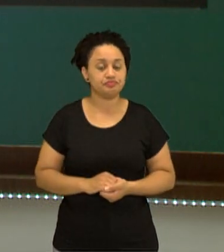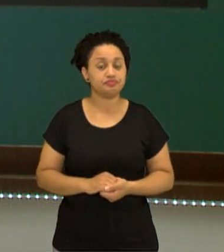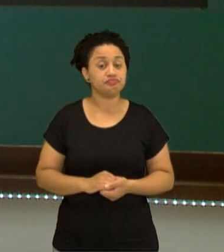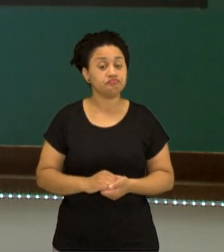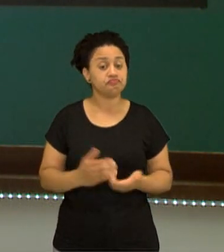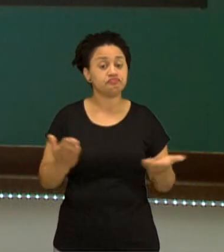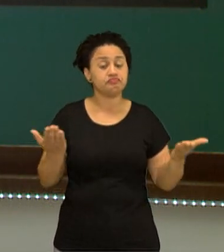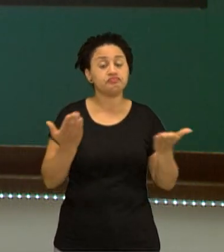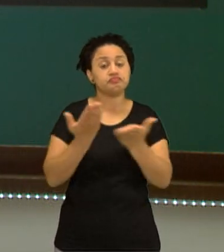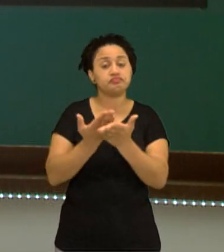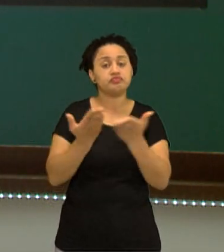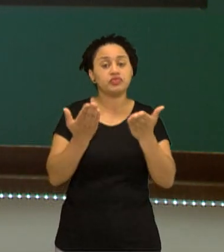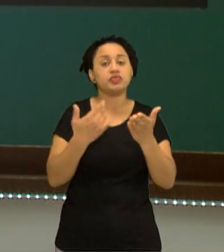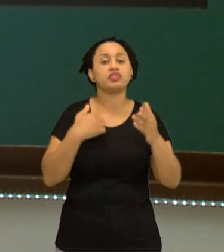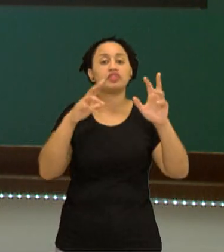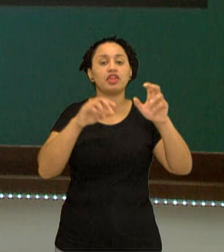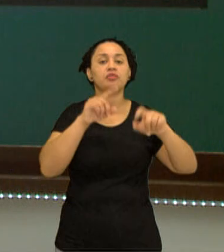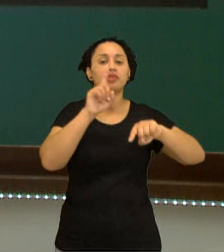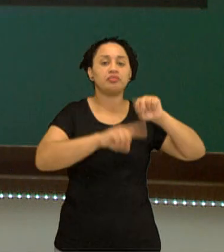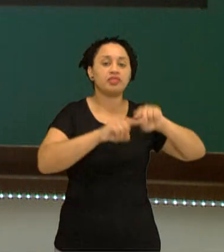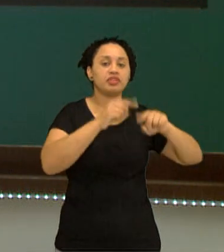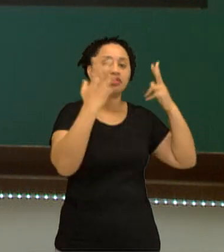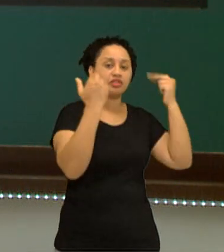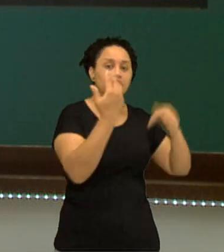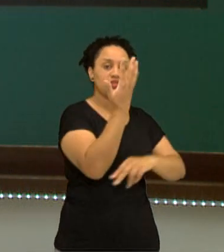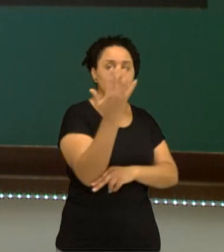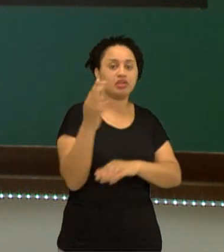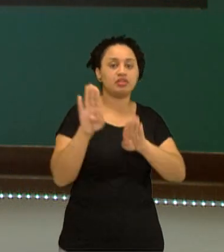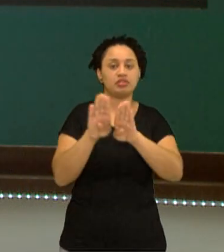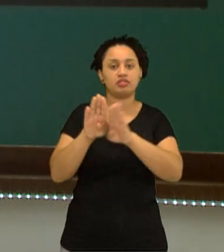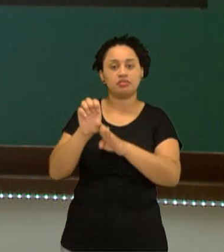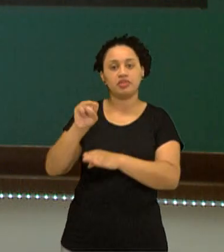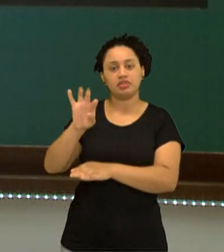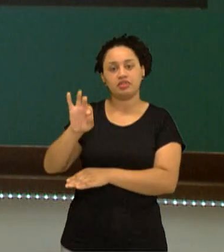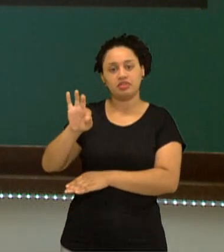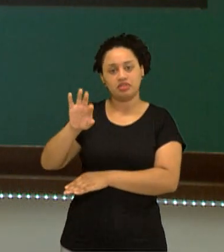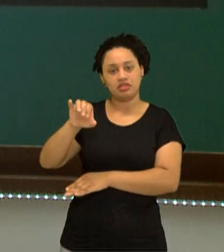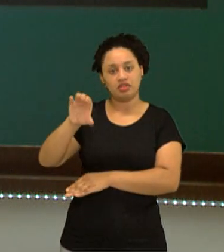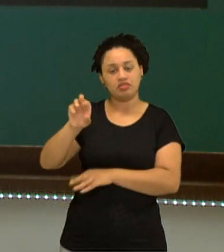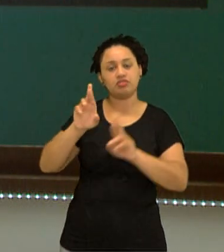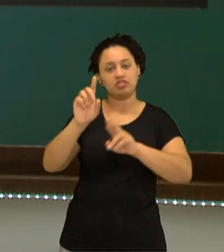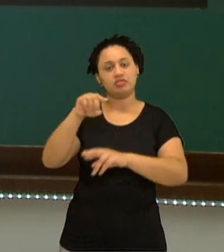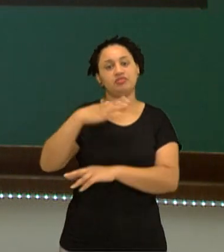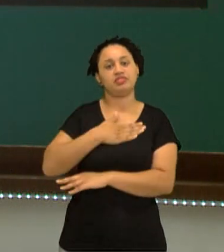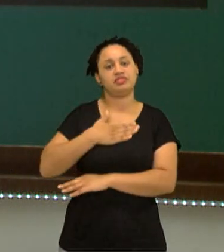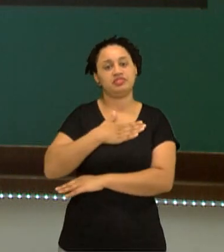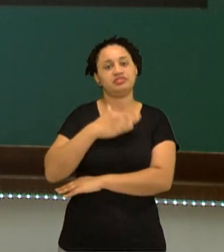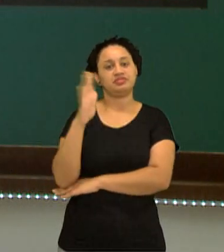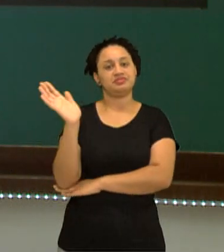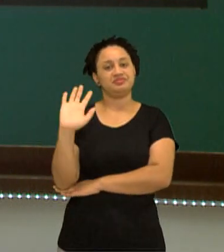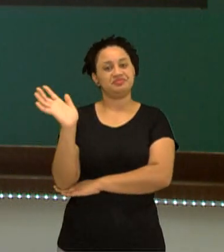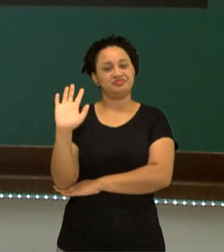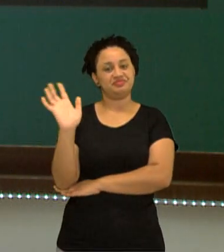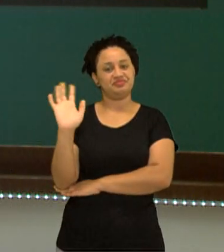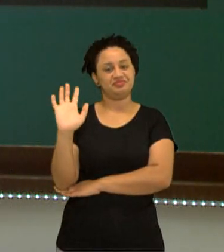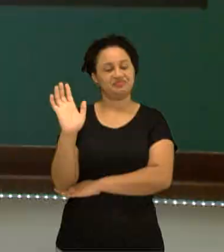Nessa aula, nós falamos sobre materiais naturais e materiais sintéticos. Espero que vocês tenham gostado e até breve!